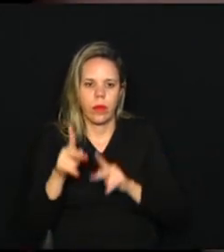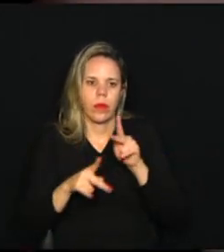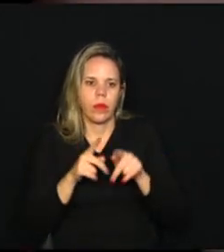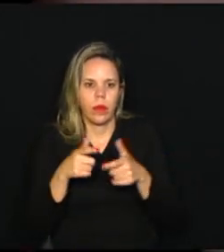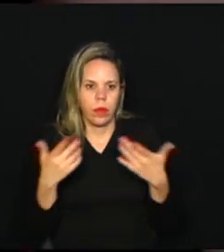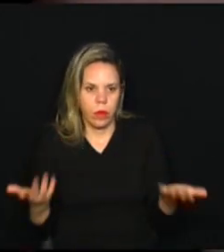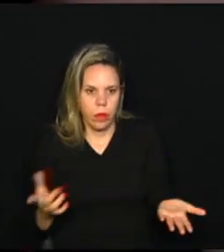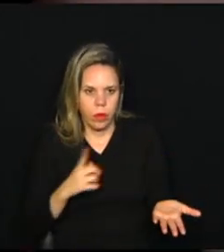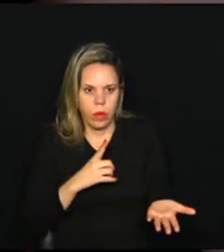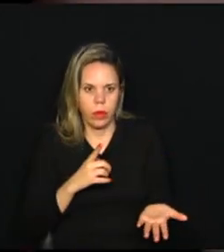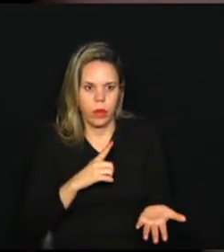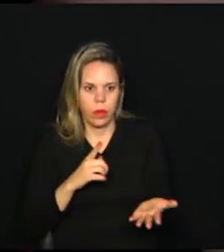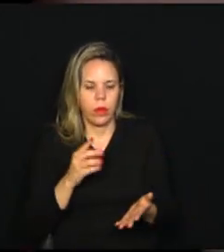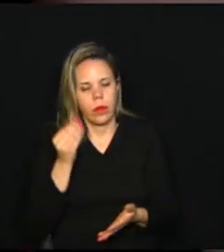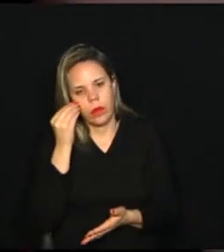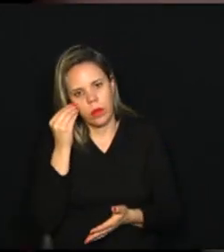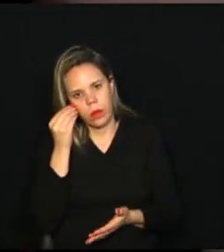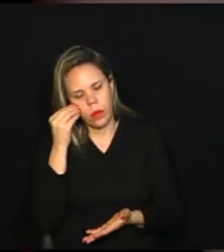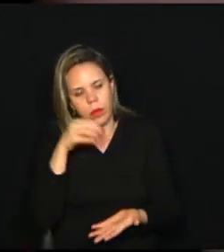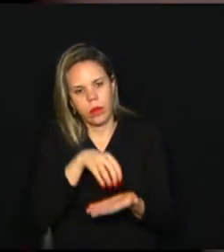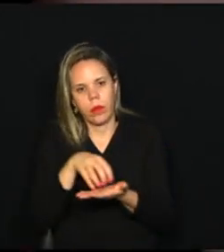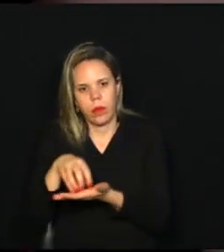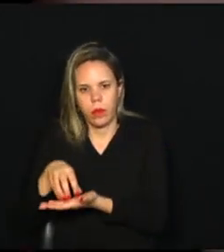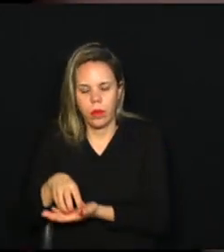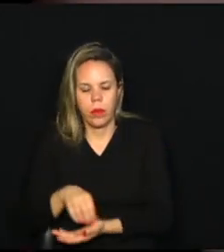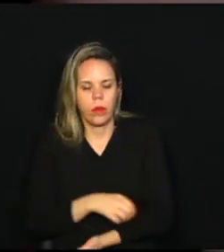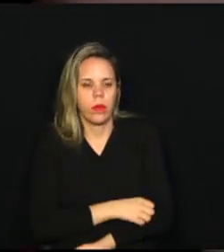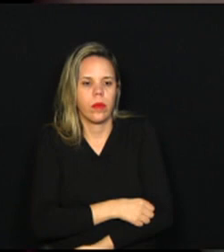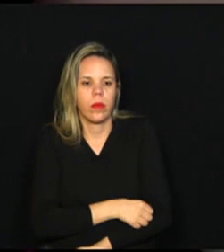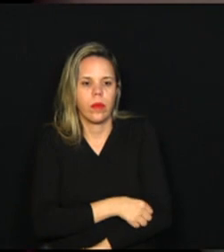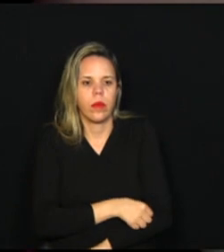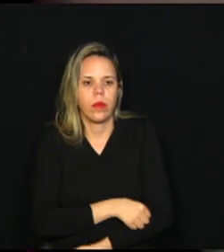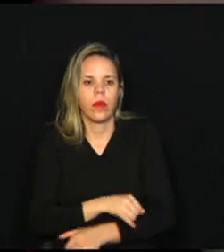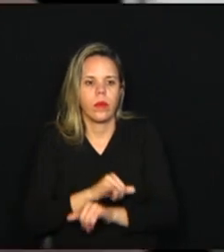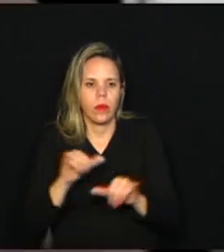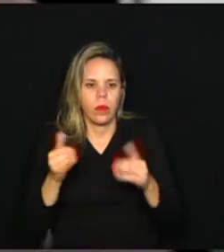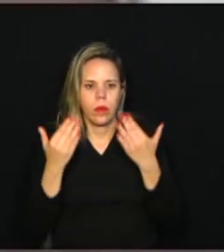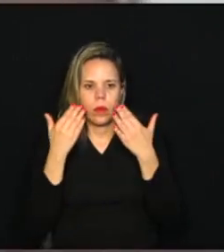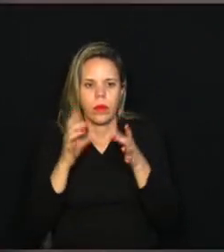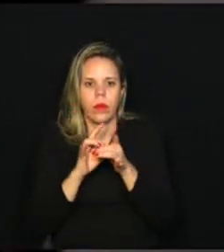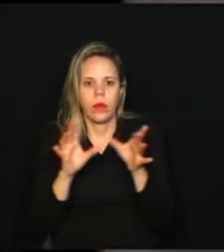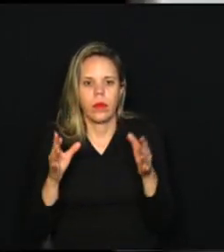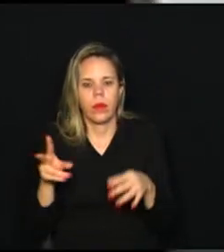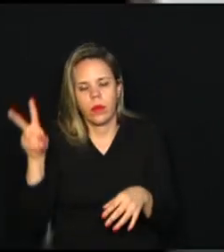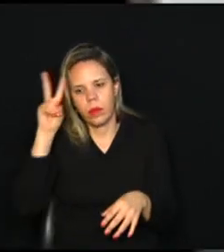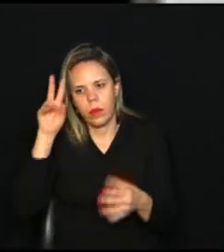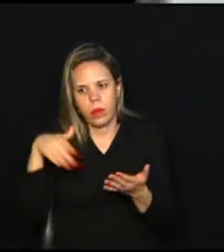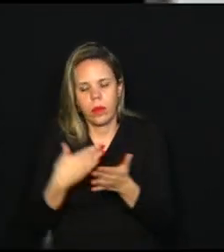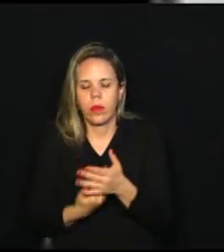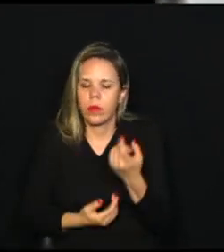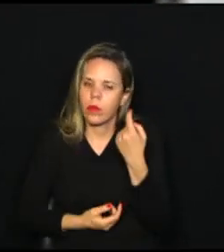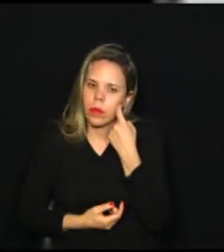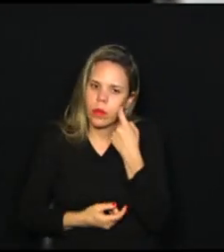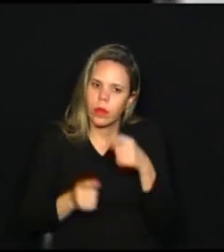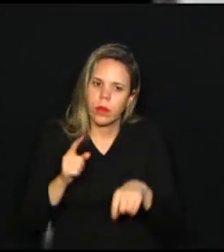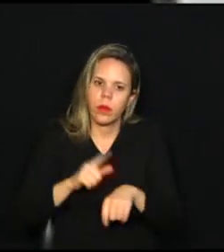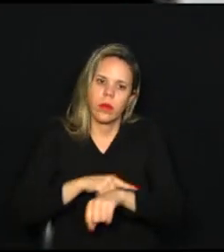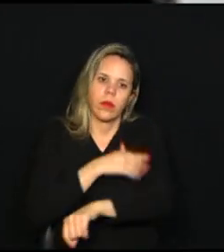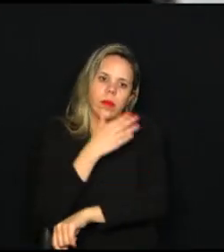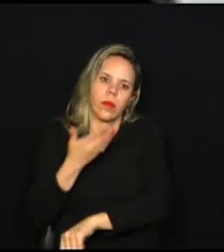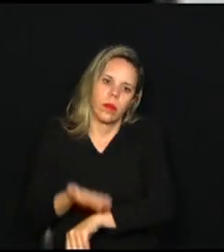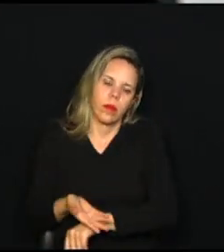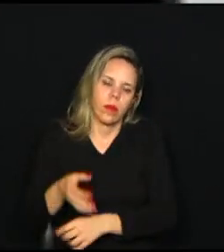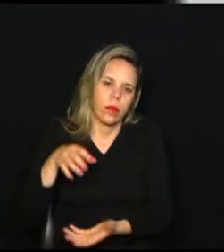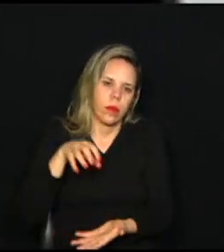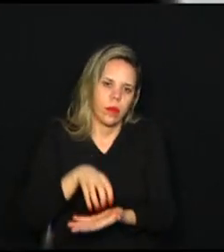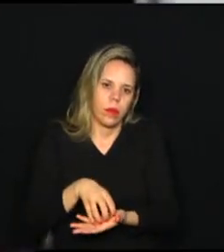gente tem que divulgar que existe esse teste na unidade, tem que divulgar que está disponível de segunda a sexta, no horário comercial da unidade. Eu acho